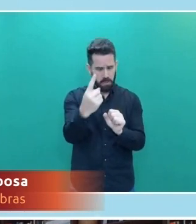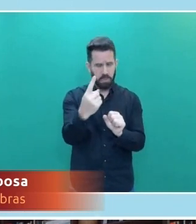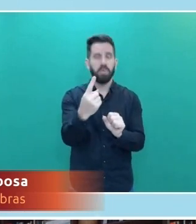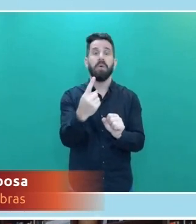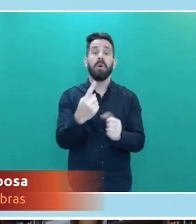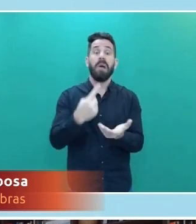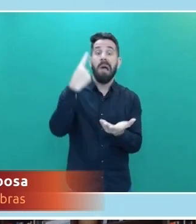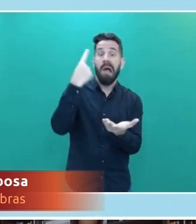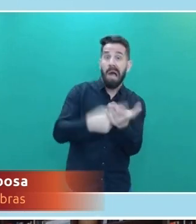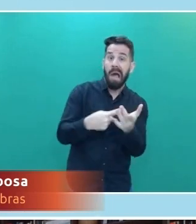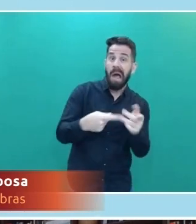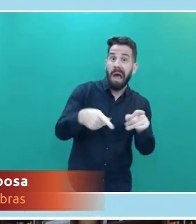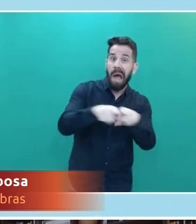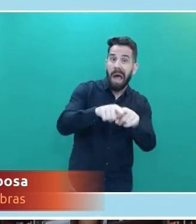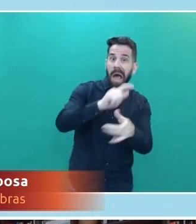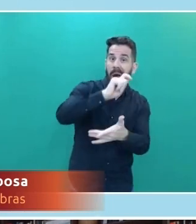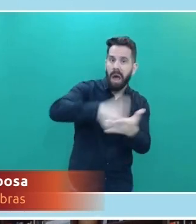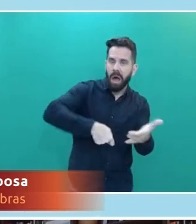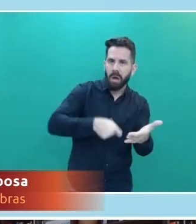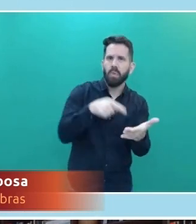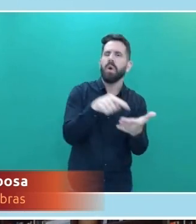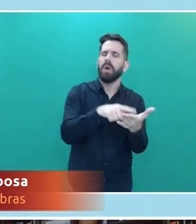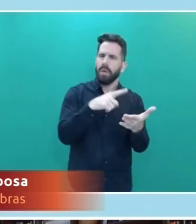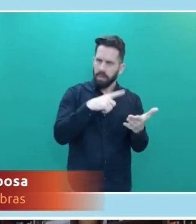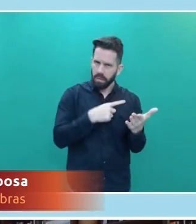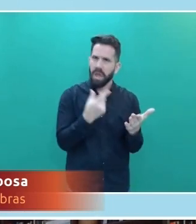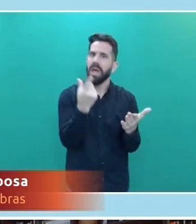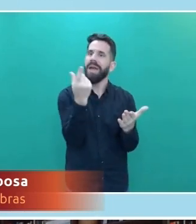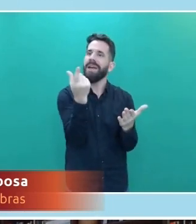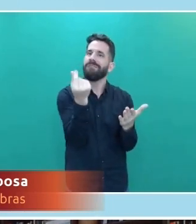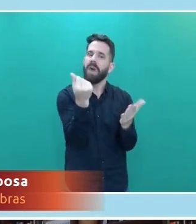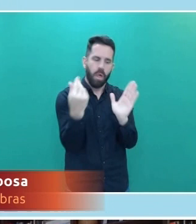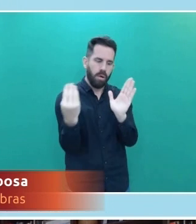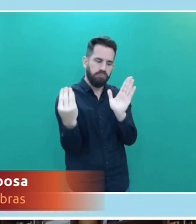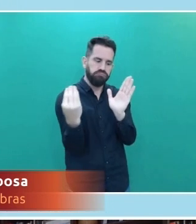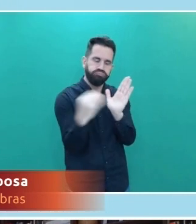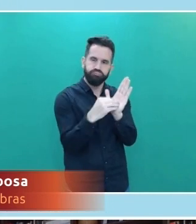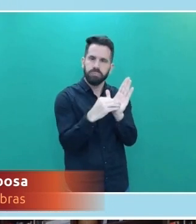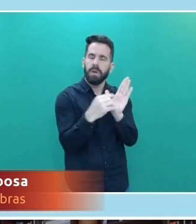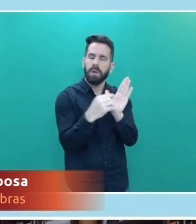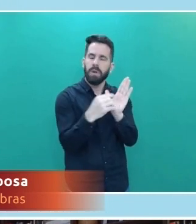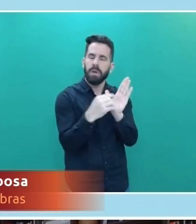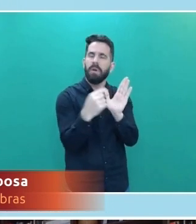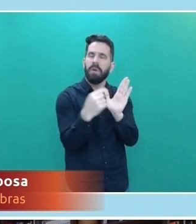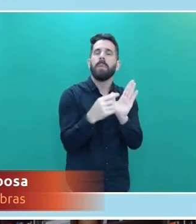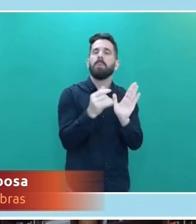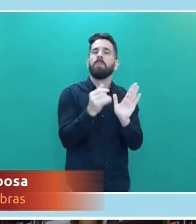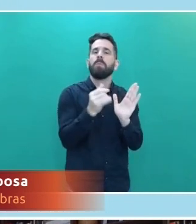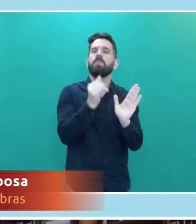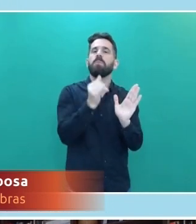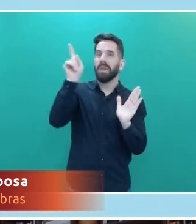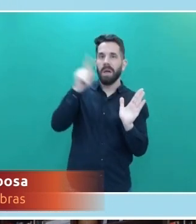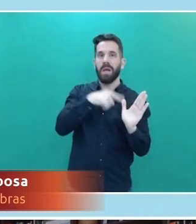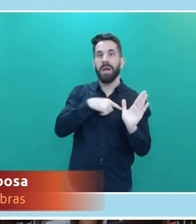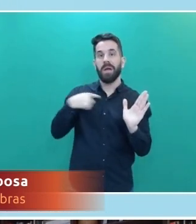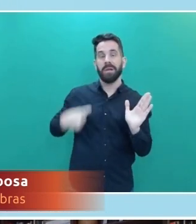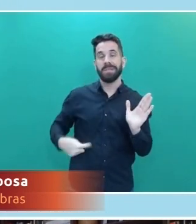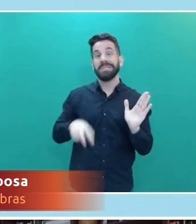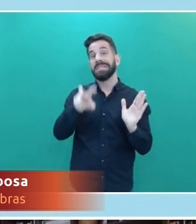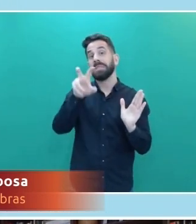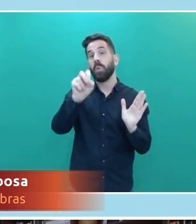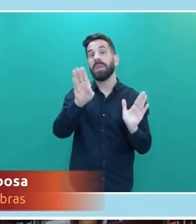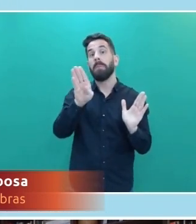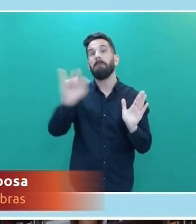foi mensurado o valor de investimento, né, só na China é por volta de 50